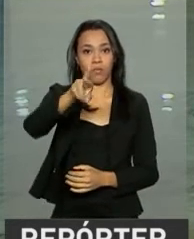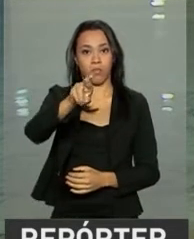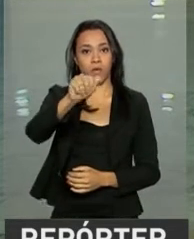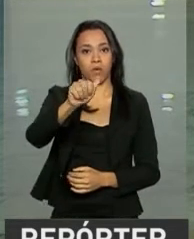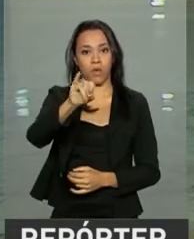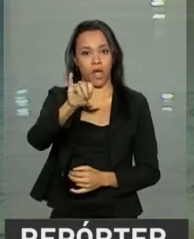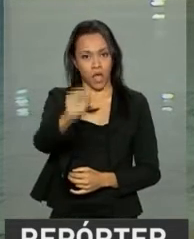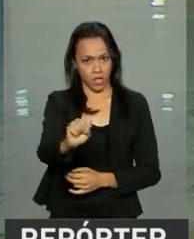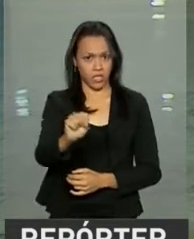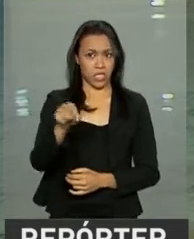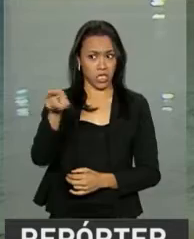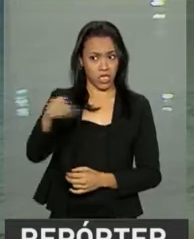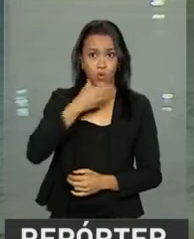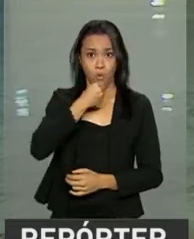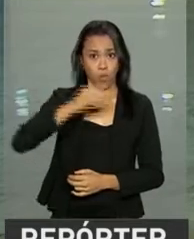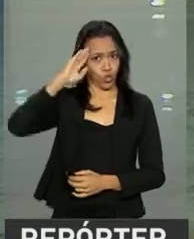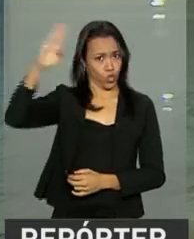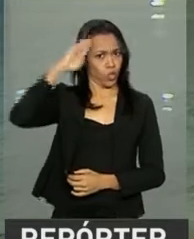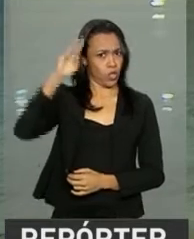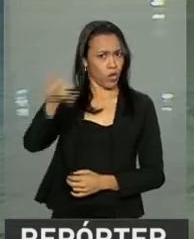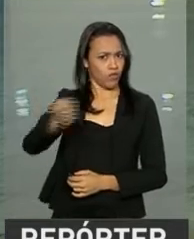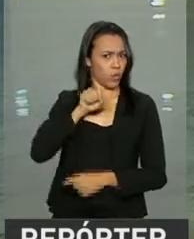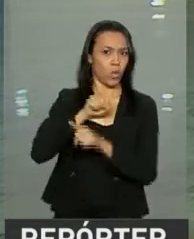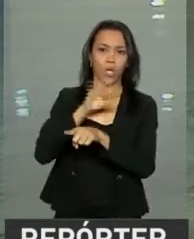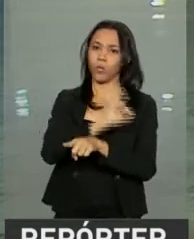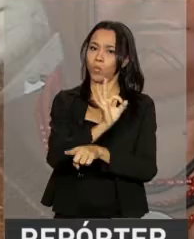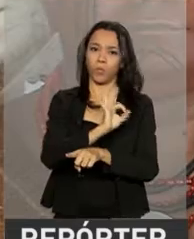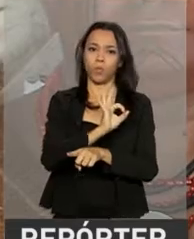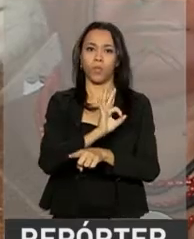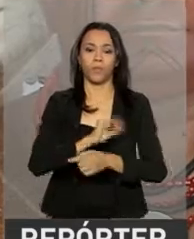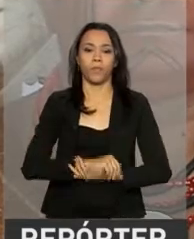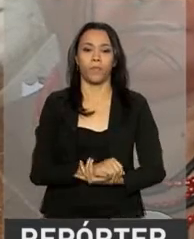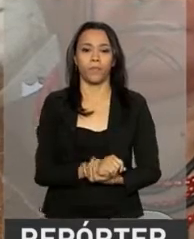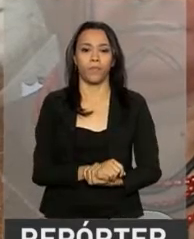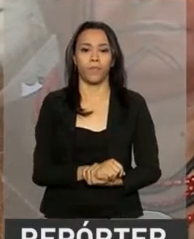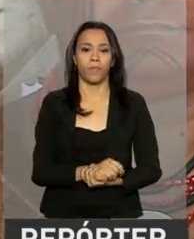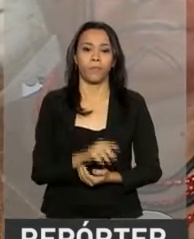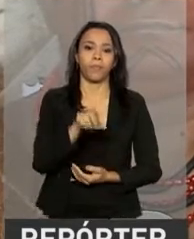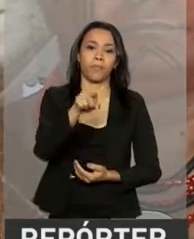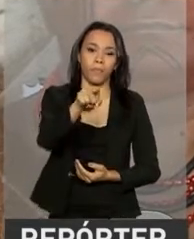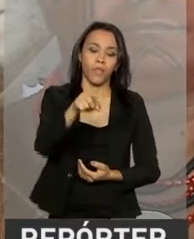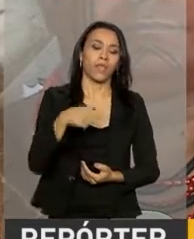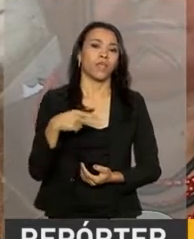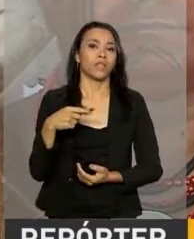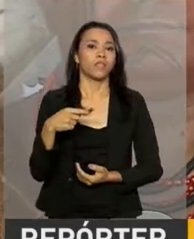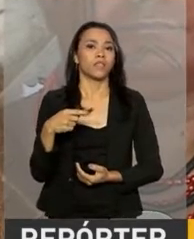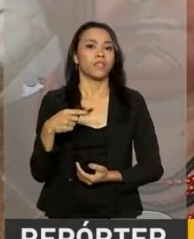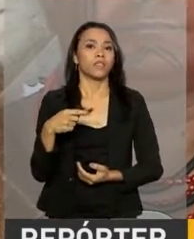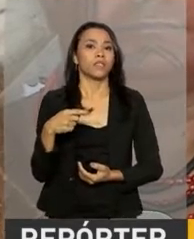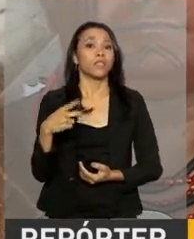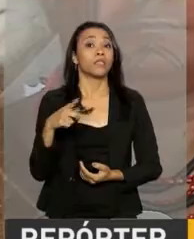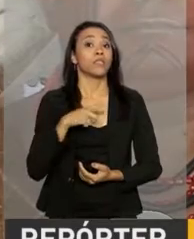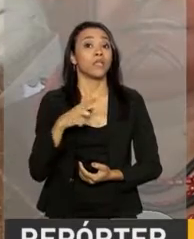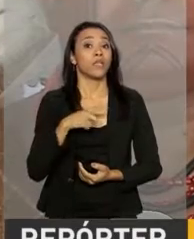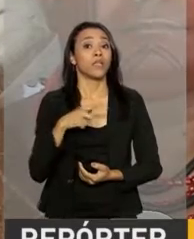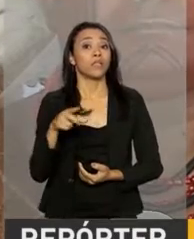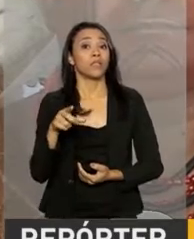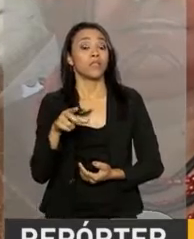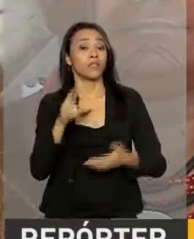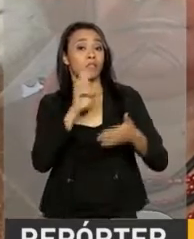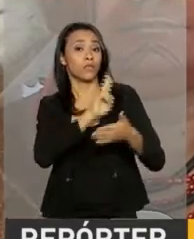o general da reserva não vai ser nomeado há indicações a indicações de